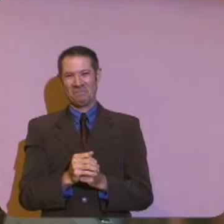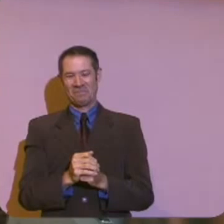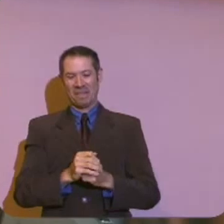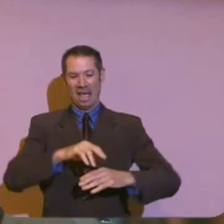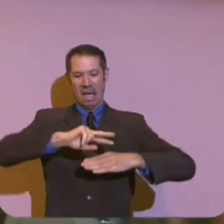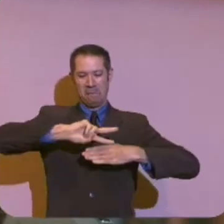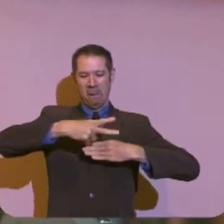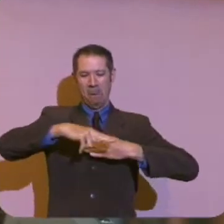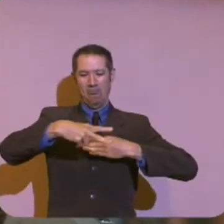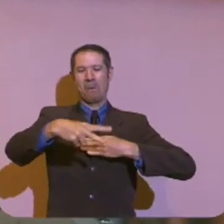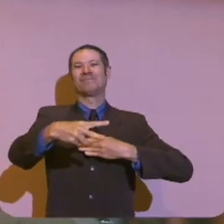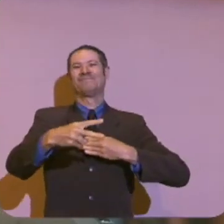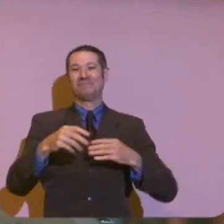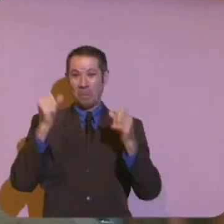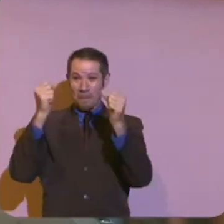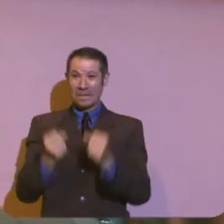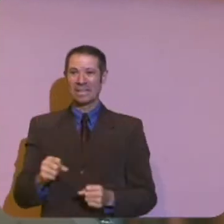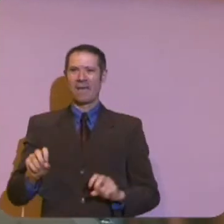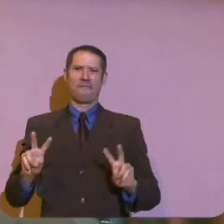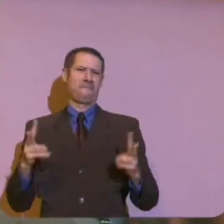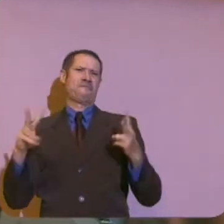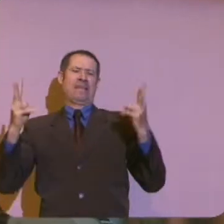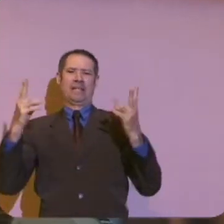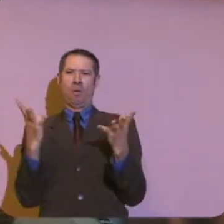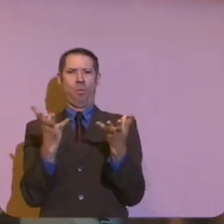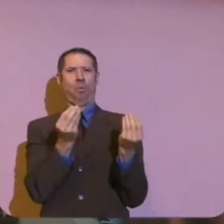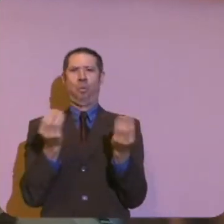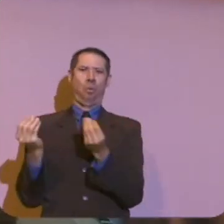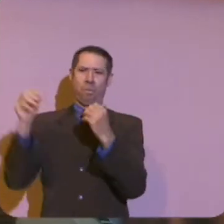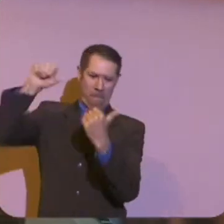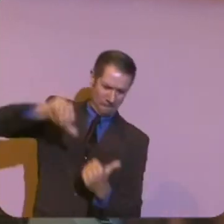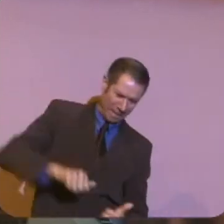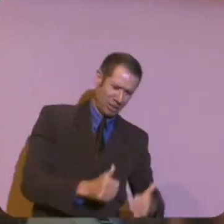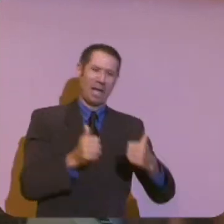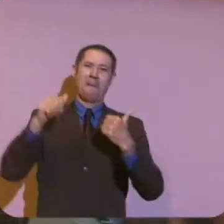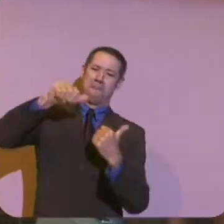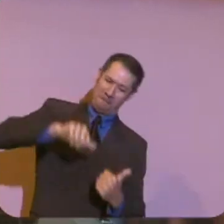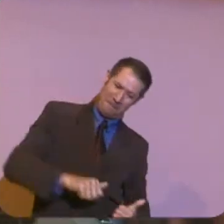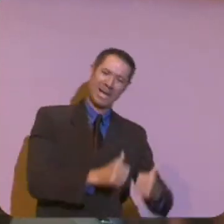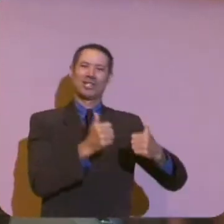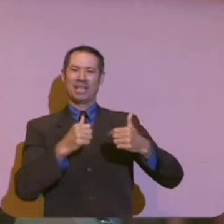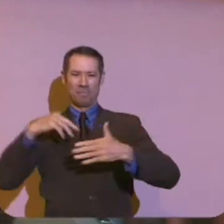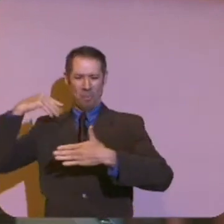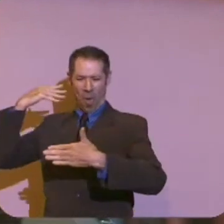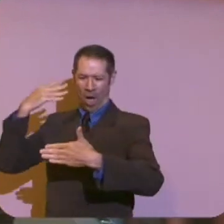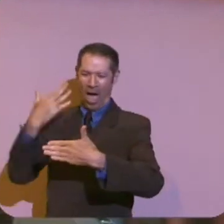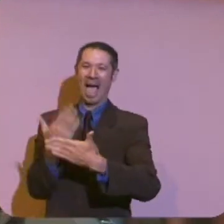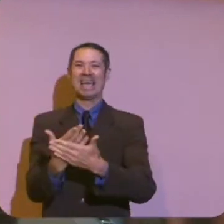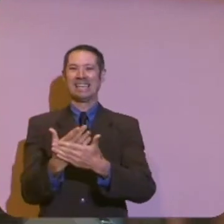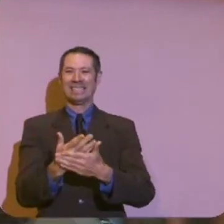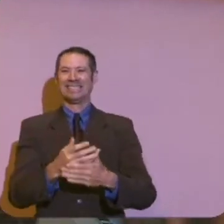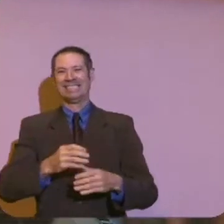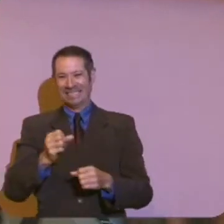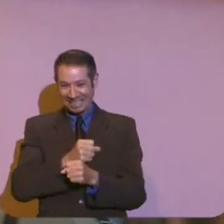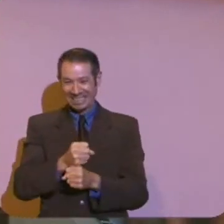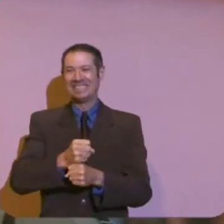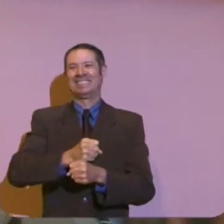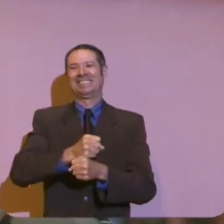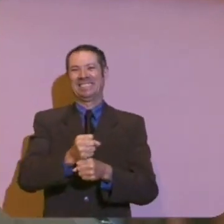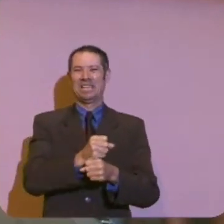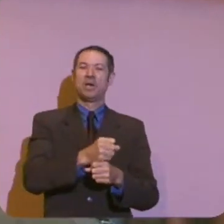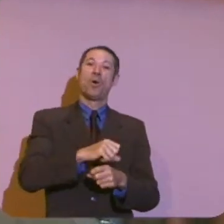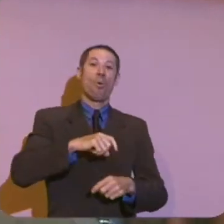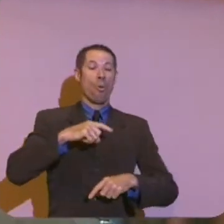só para você ter uma ideia, para a gente poder vencer esse número até o final do ano, né? E se precisar, vão abrir, né, em outros dias da